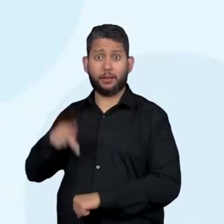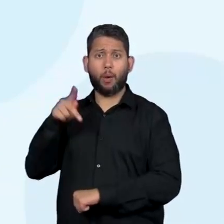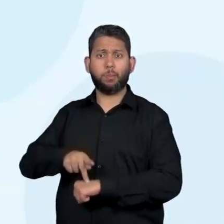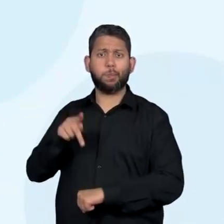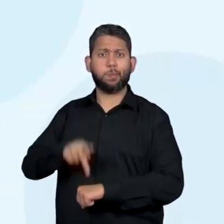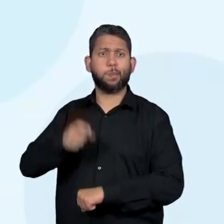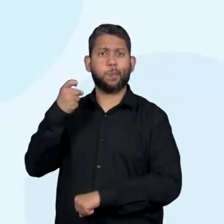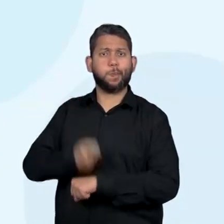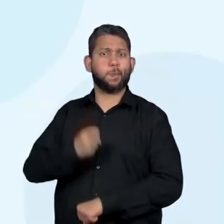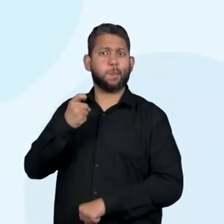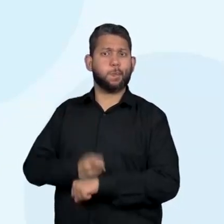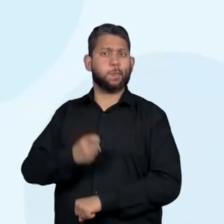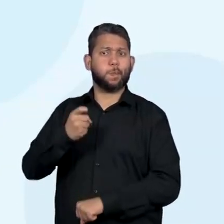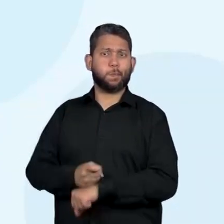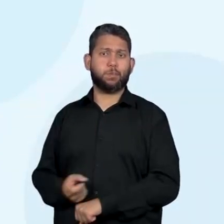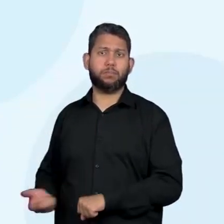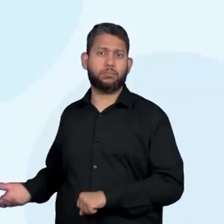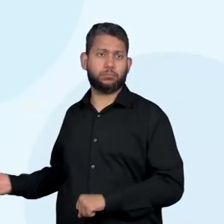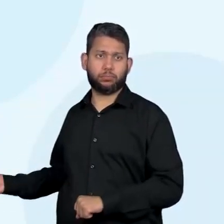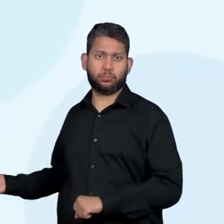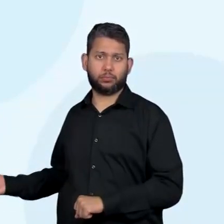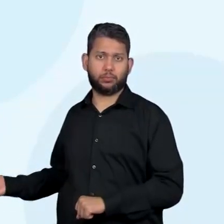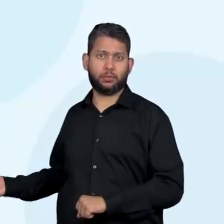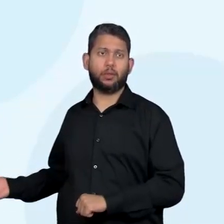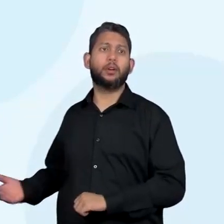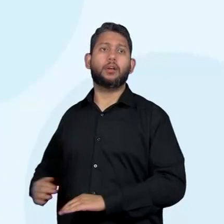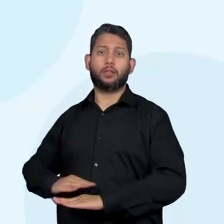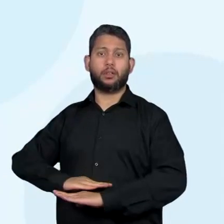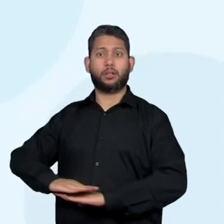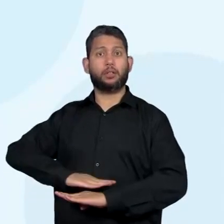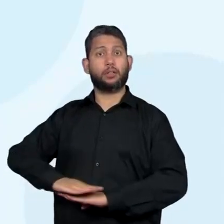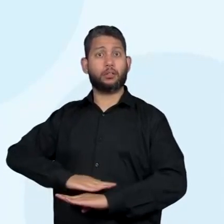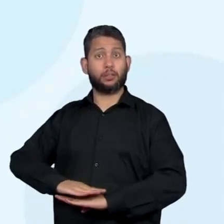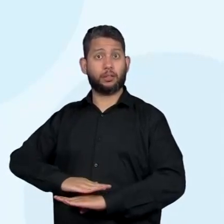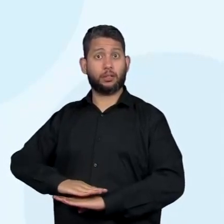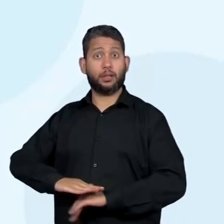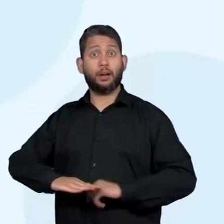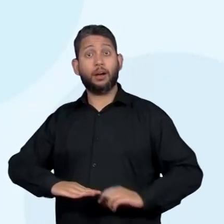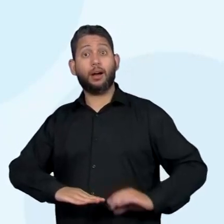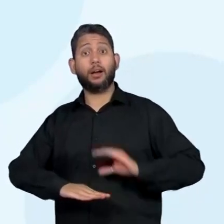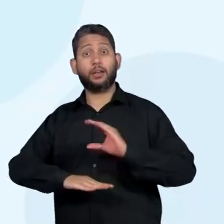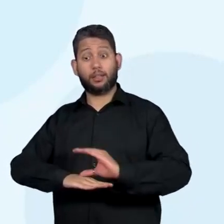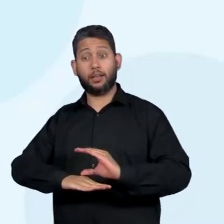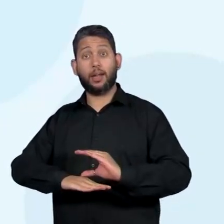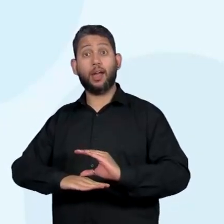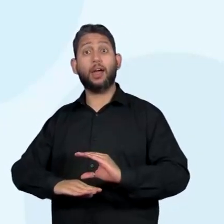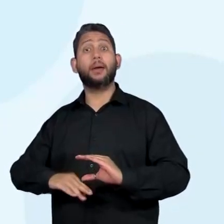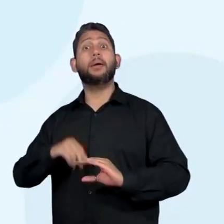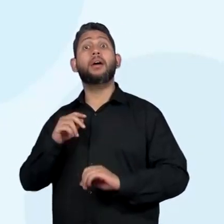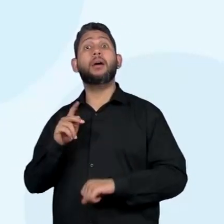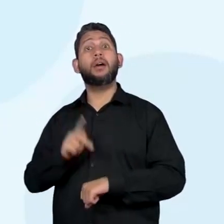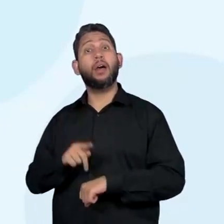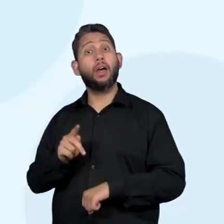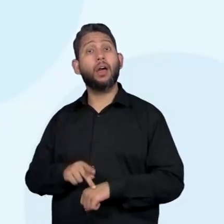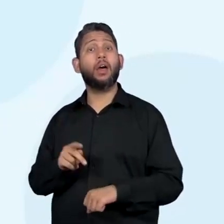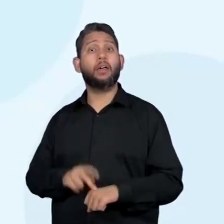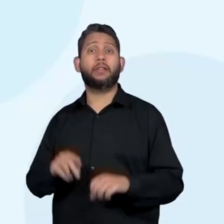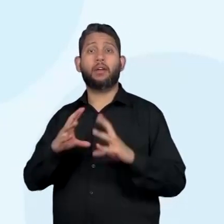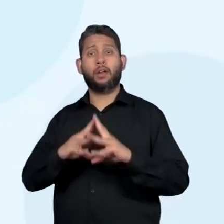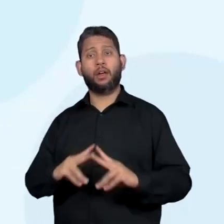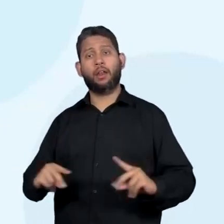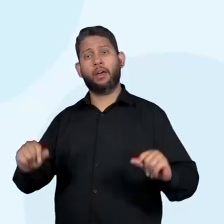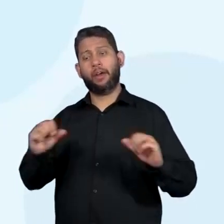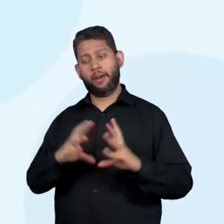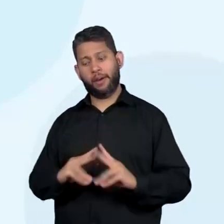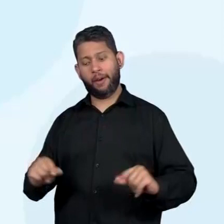no finalzinho, do nosso desenho, seria aí a última camada, ela vai se decompondo, se fragmentando, separando